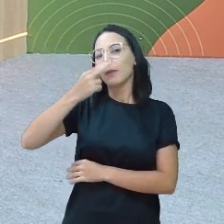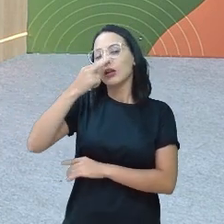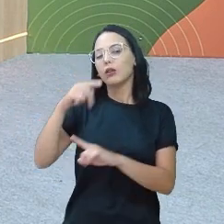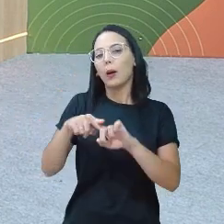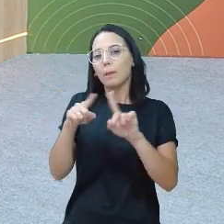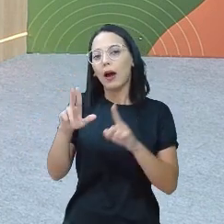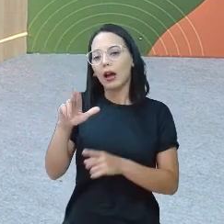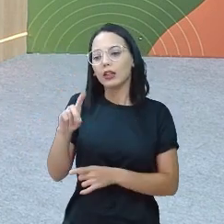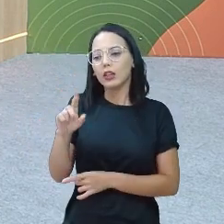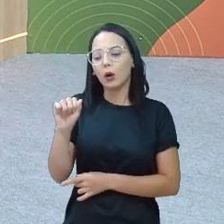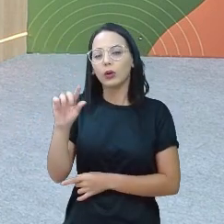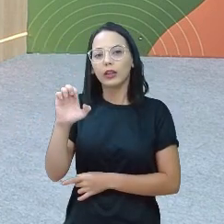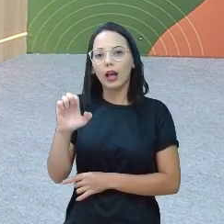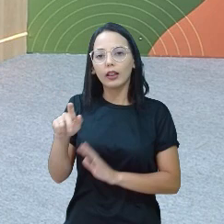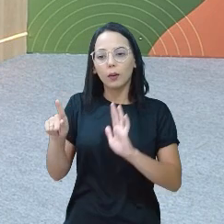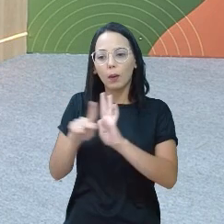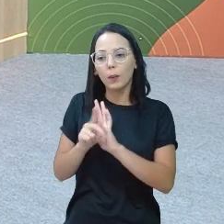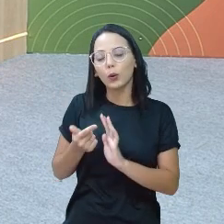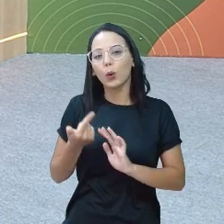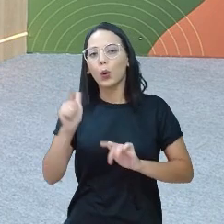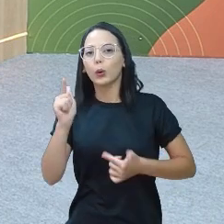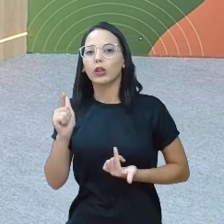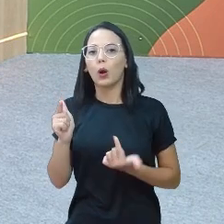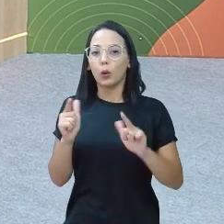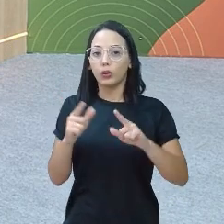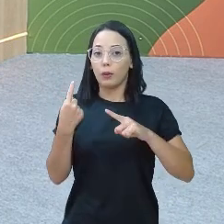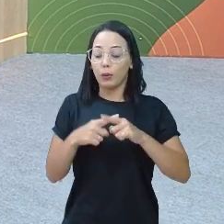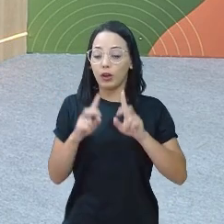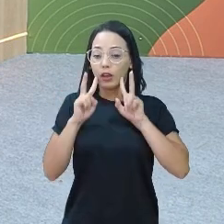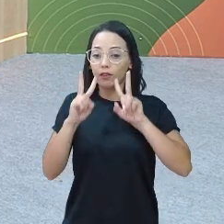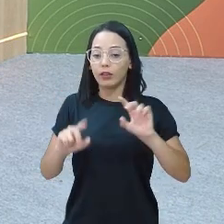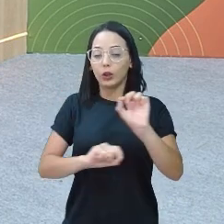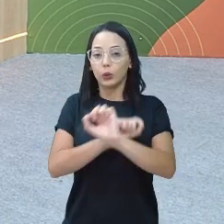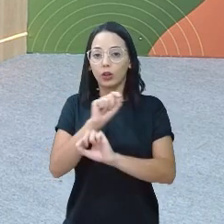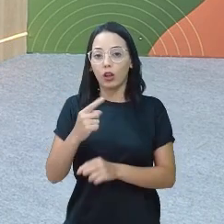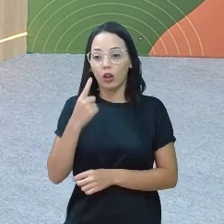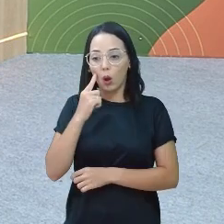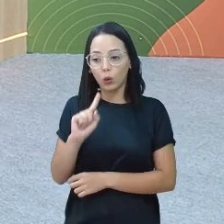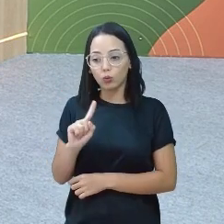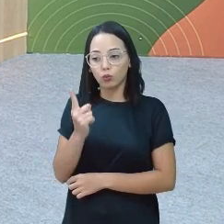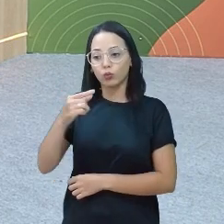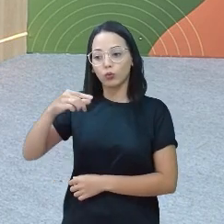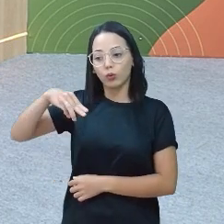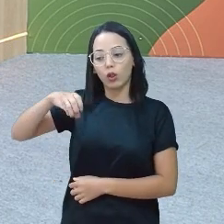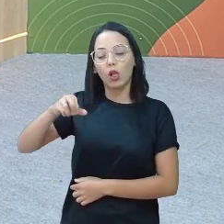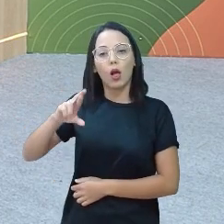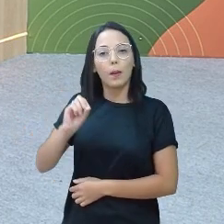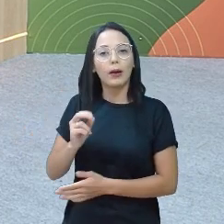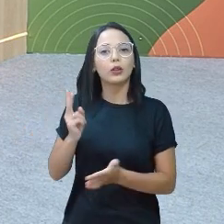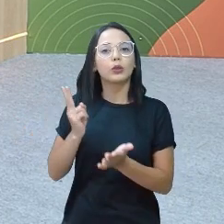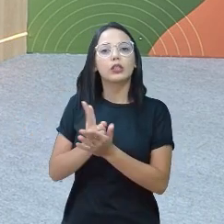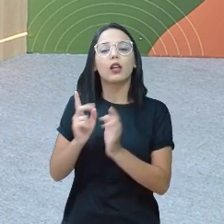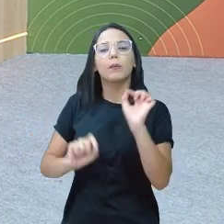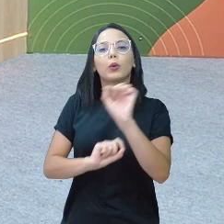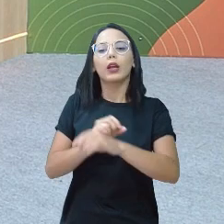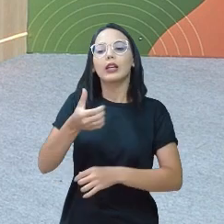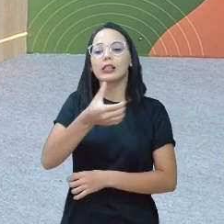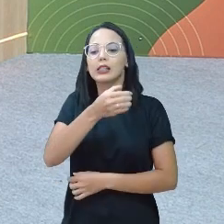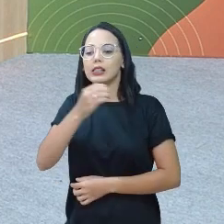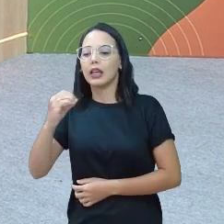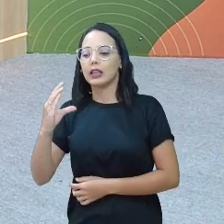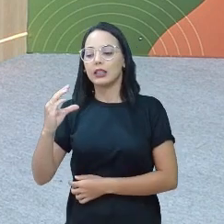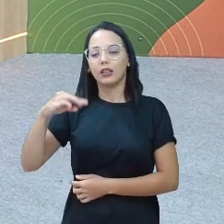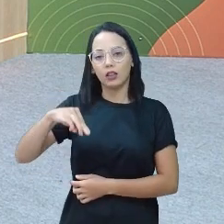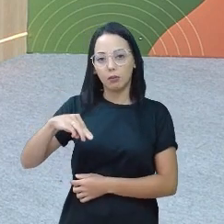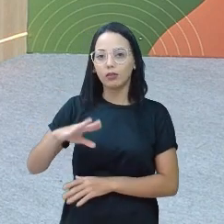medida sendo uma outra, né? Porque aí a gente está vendo que 1 metro, ele vai ser 100 centímetros. Então,